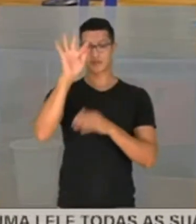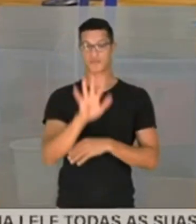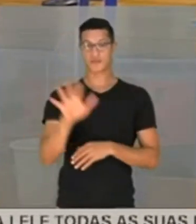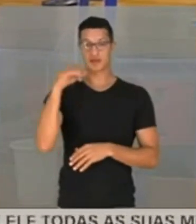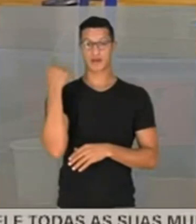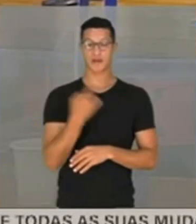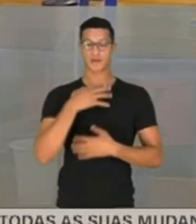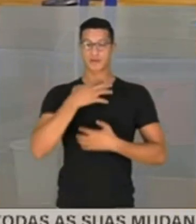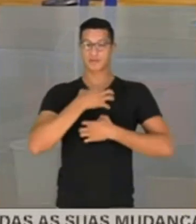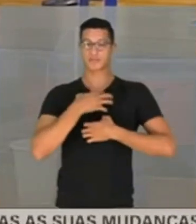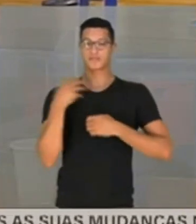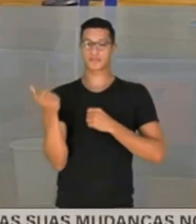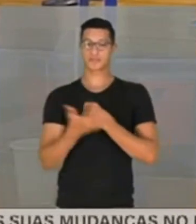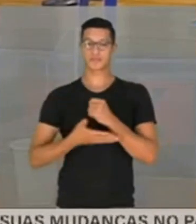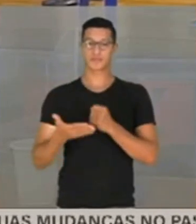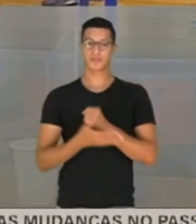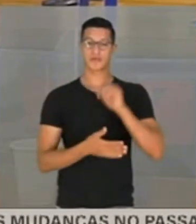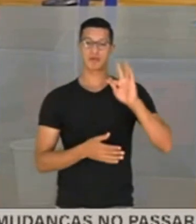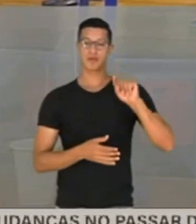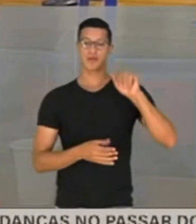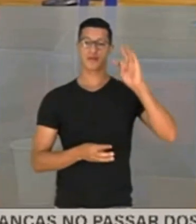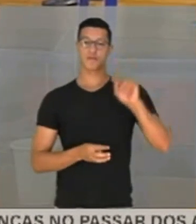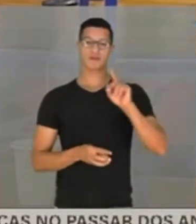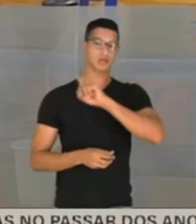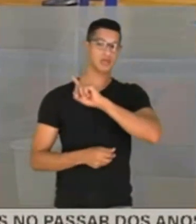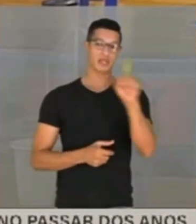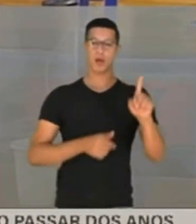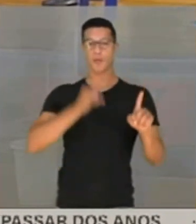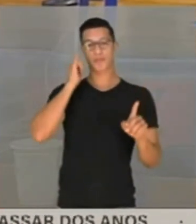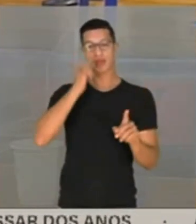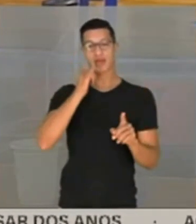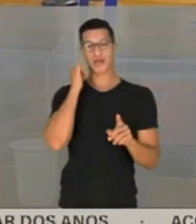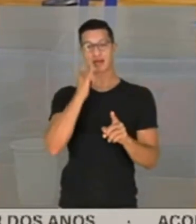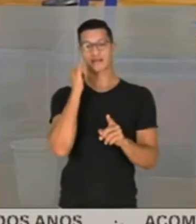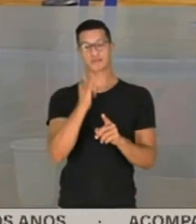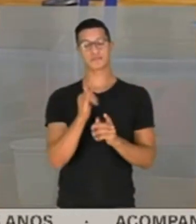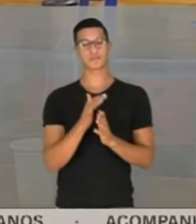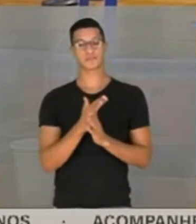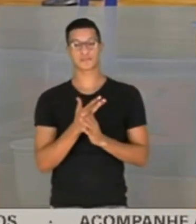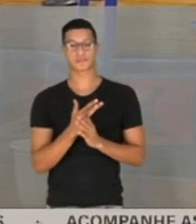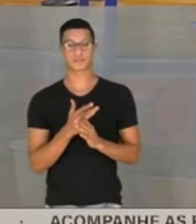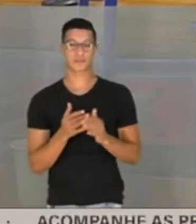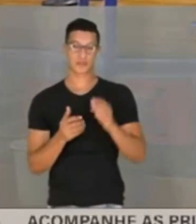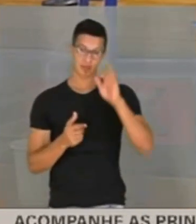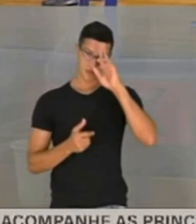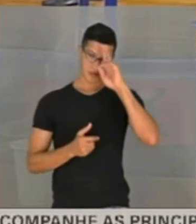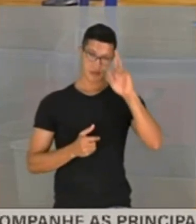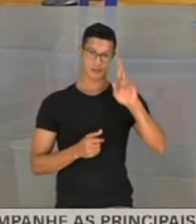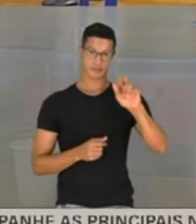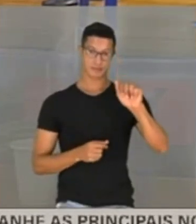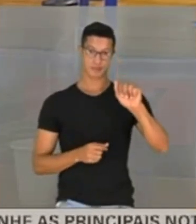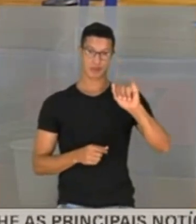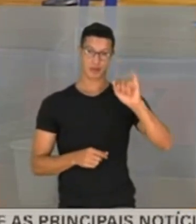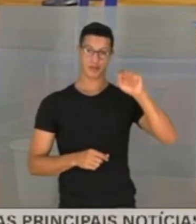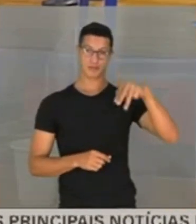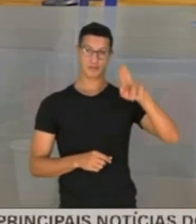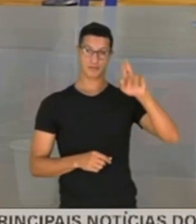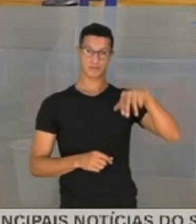nossas impressões com base em fatos e não em narrativas. Senhor Raimundo